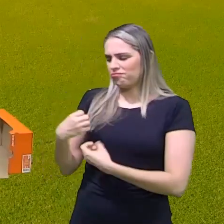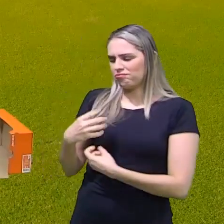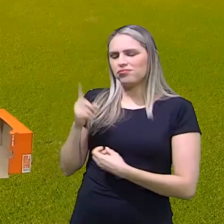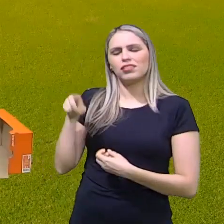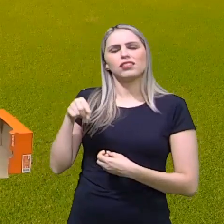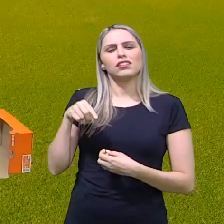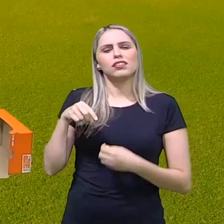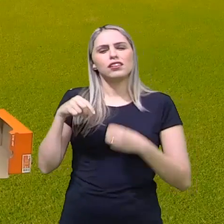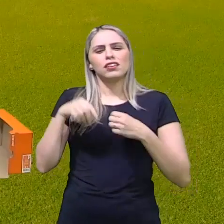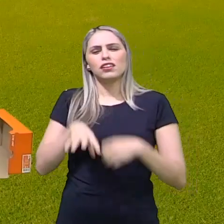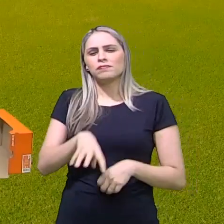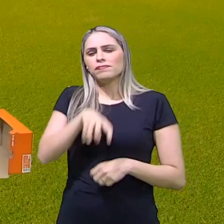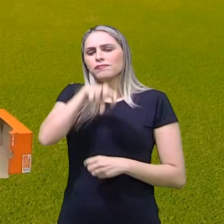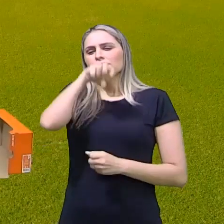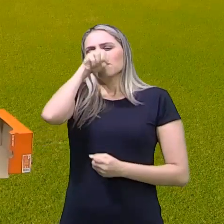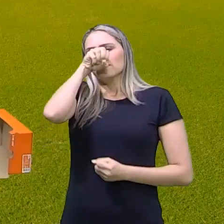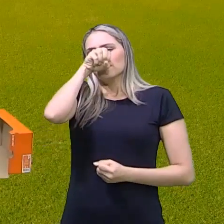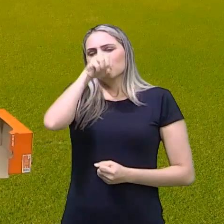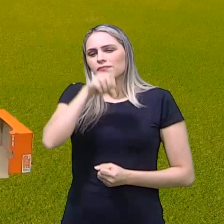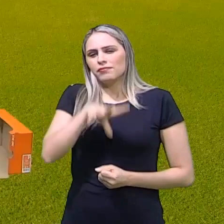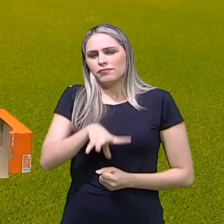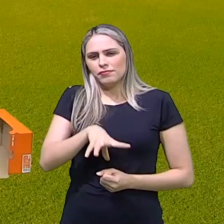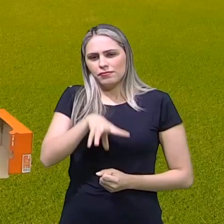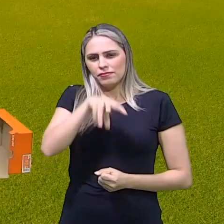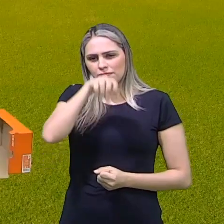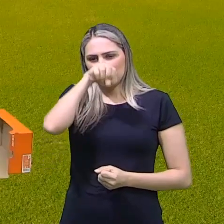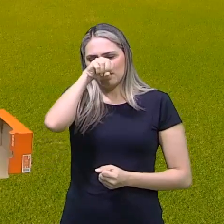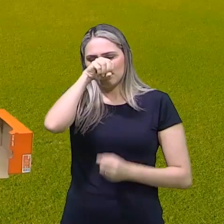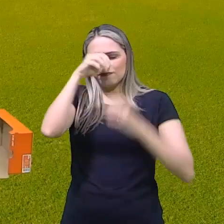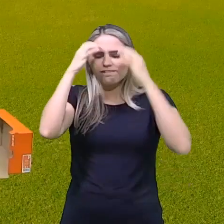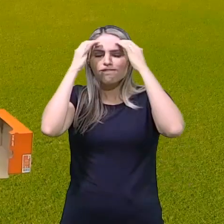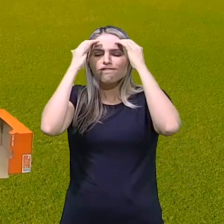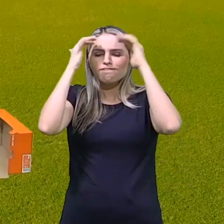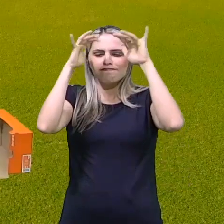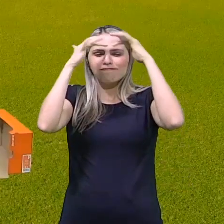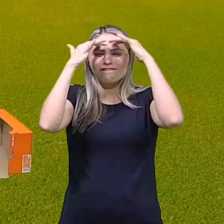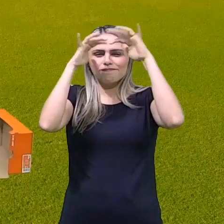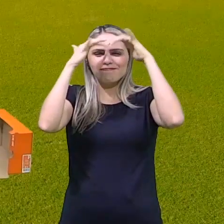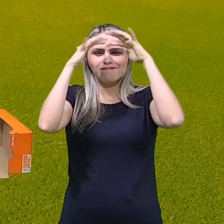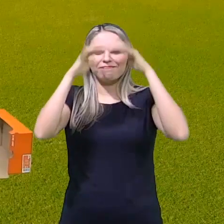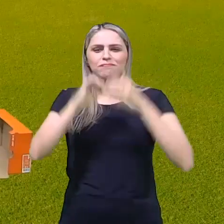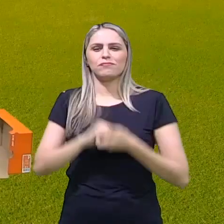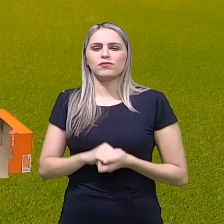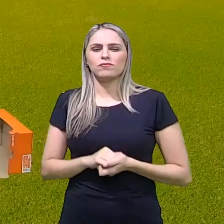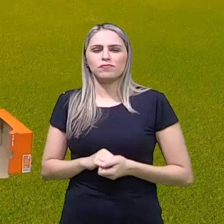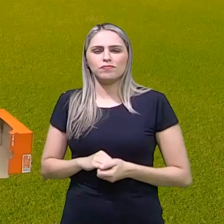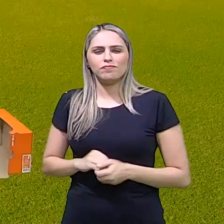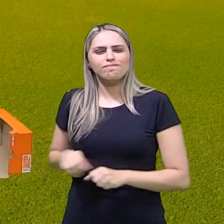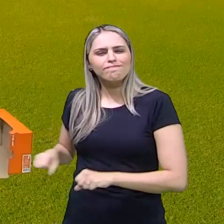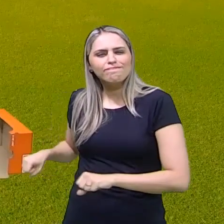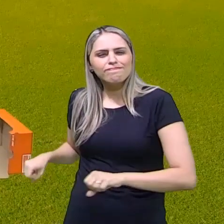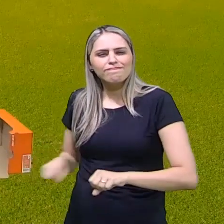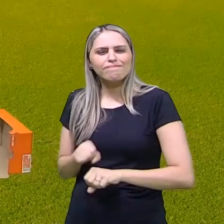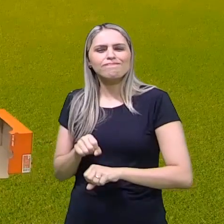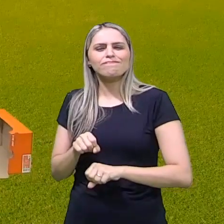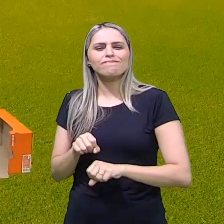Concentra. Respira. Isso. Concentra. Sinuca, vou tentar. Sinuca, sinuca. Vou tentar.